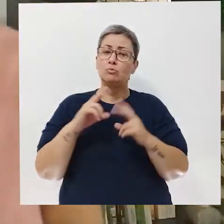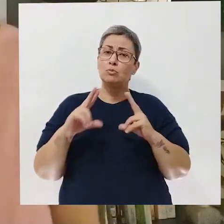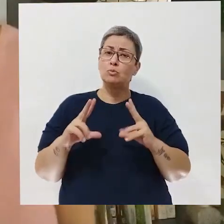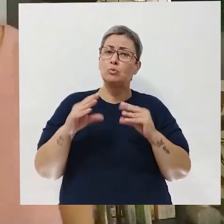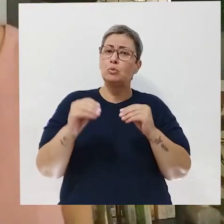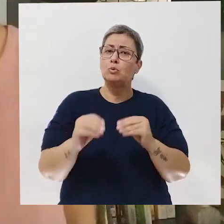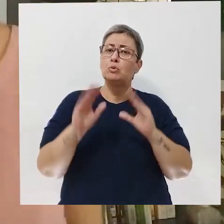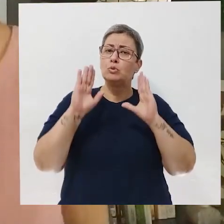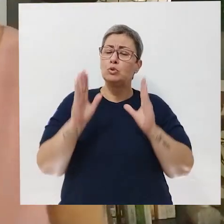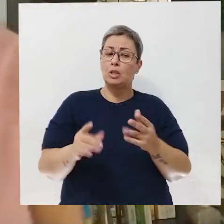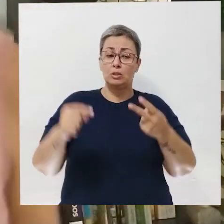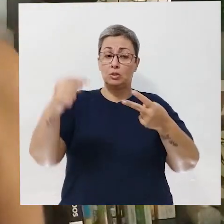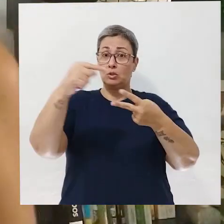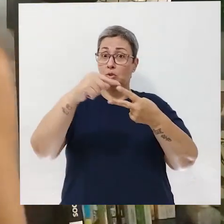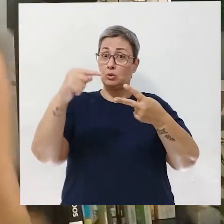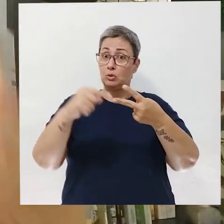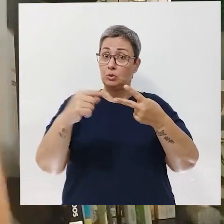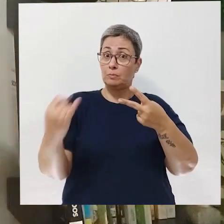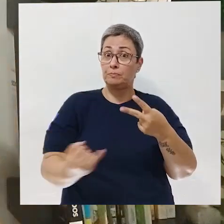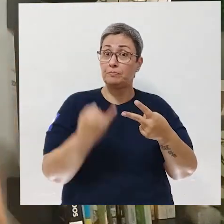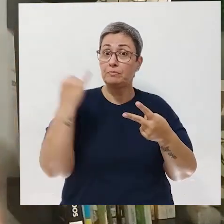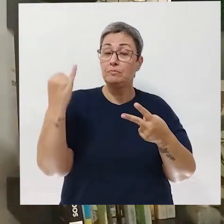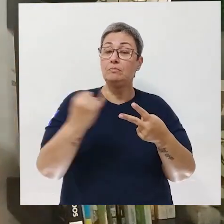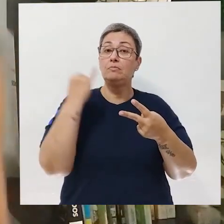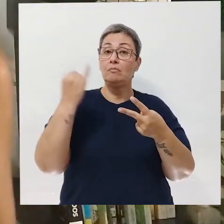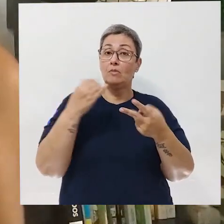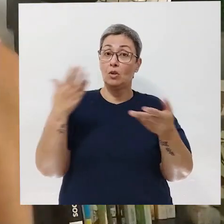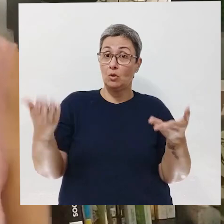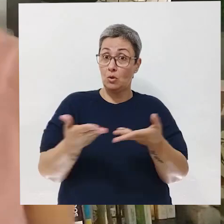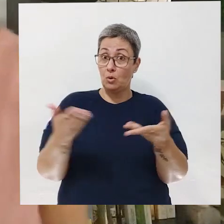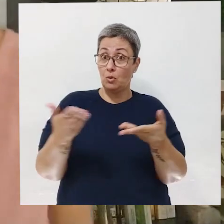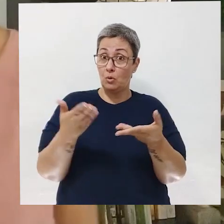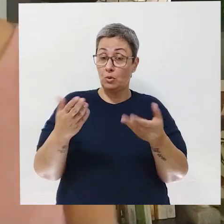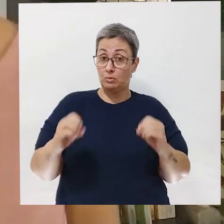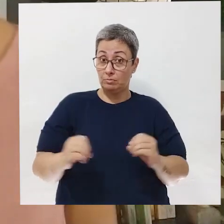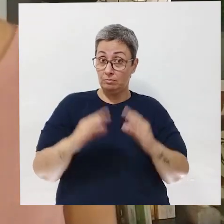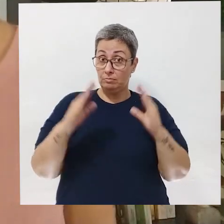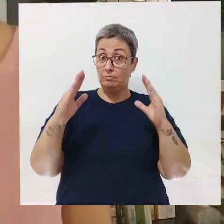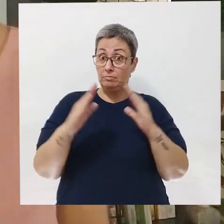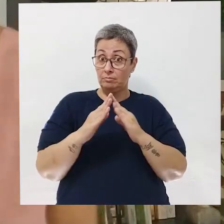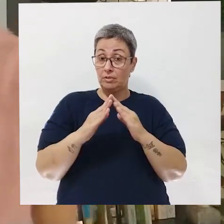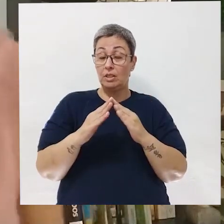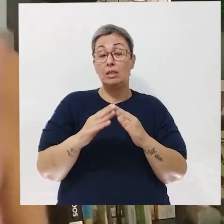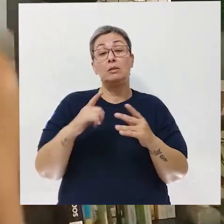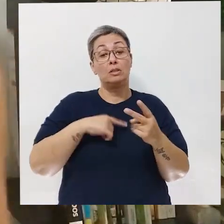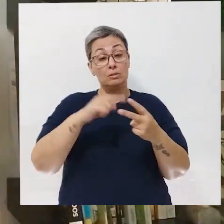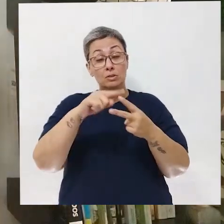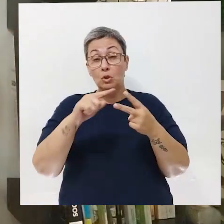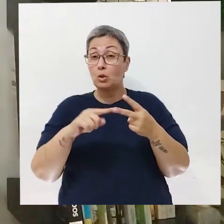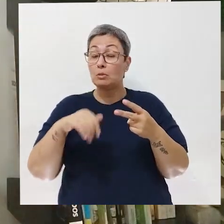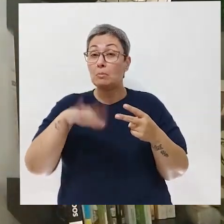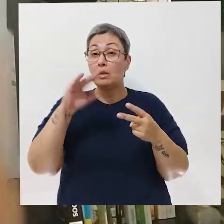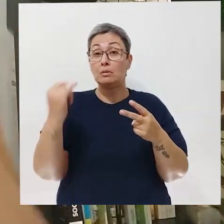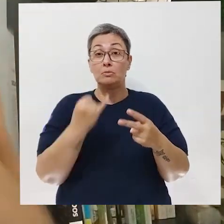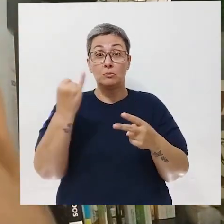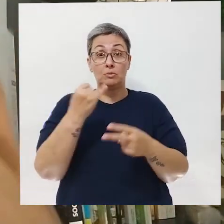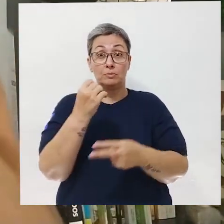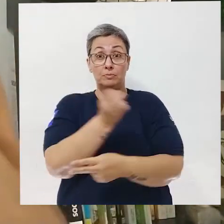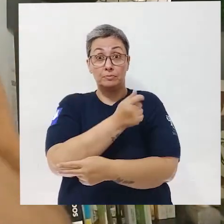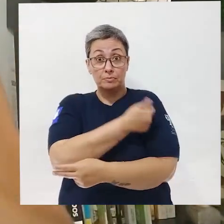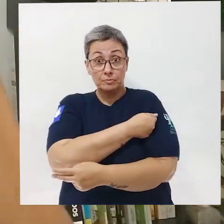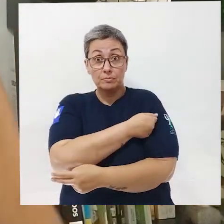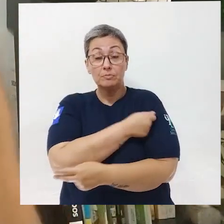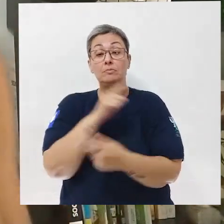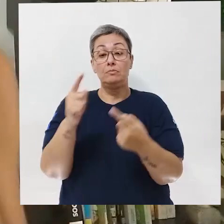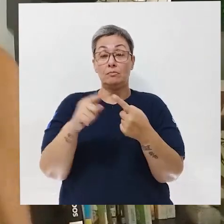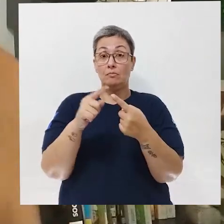a gente tem dois pontos importantes, então, que a gente tratou aqui no programa de hoje, aliás, né? Outros também, mas dois importantes em relação à vacinação. O